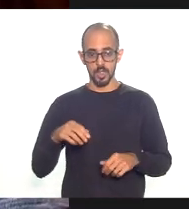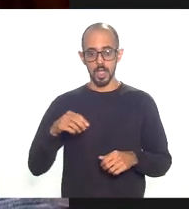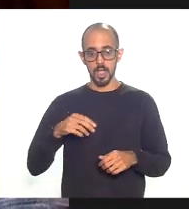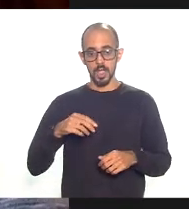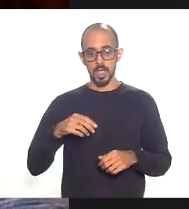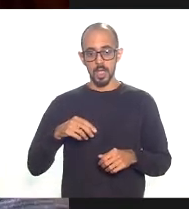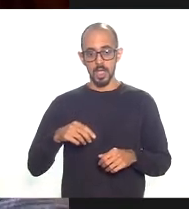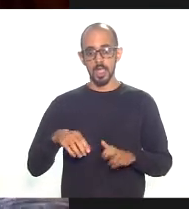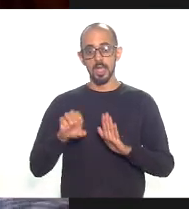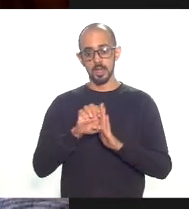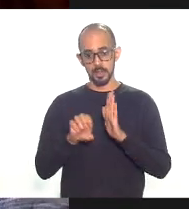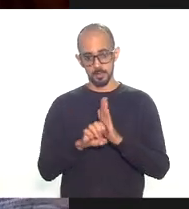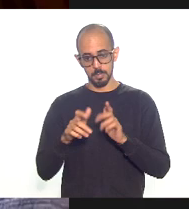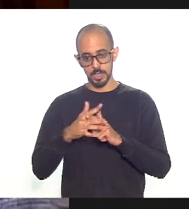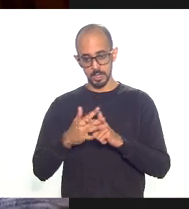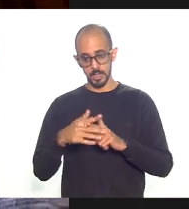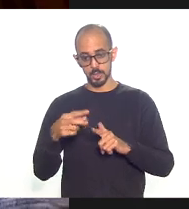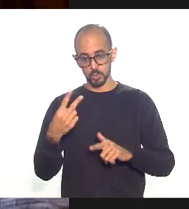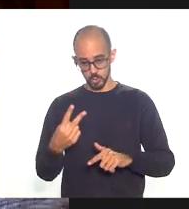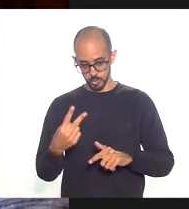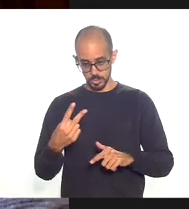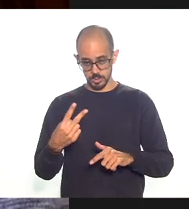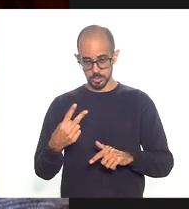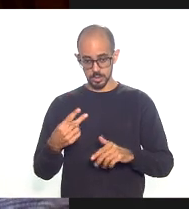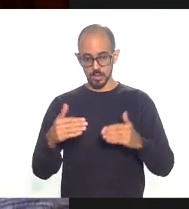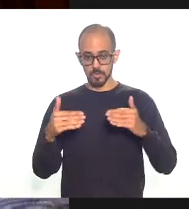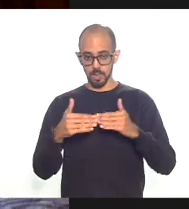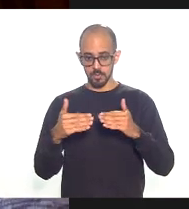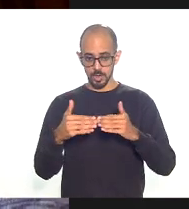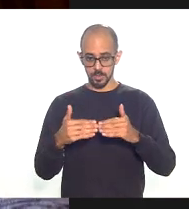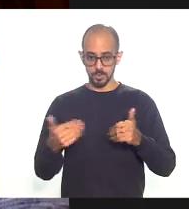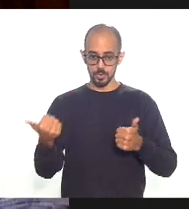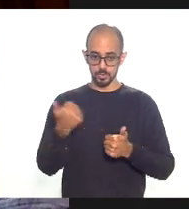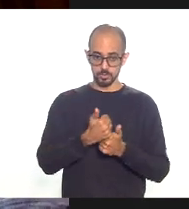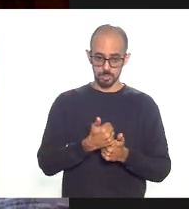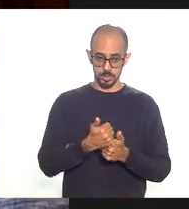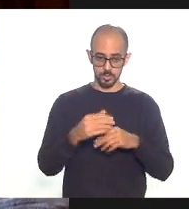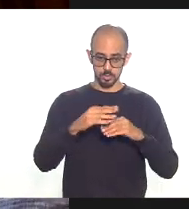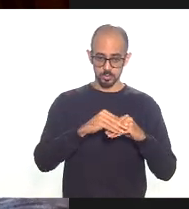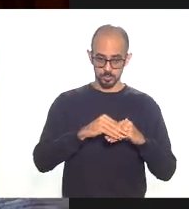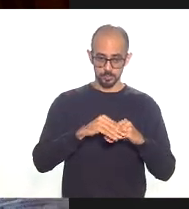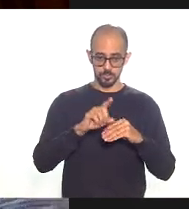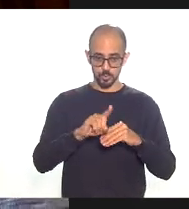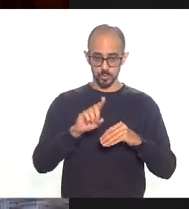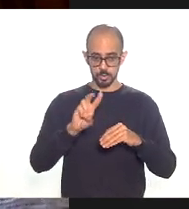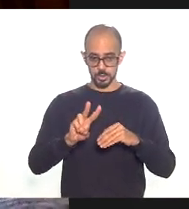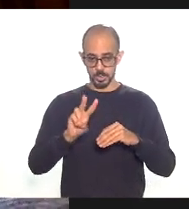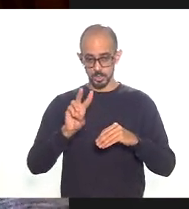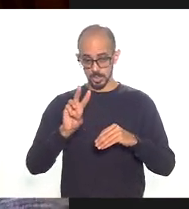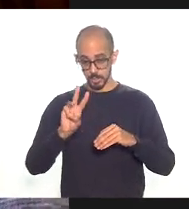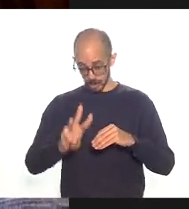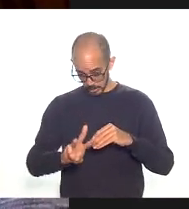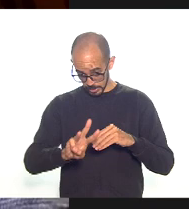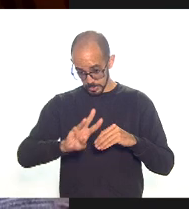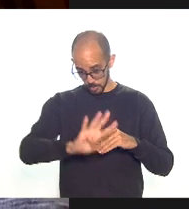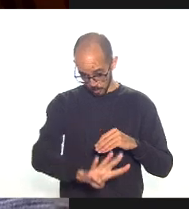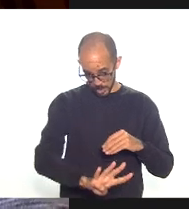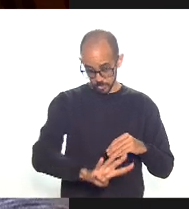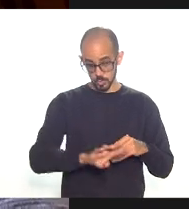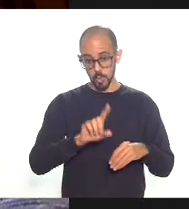favorável à emenda 2, favorável com subemenda aglutinativa, as emendas 1, 3 e 4, concluindo